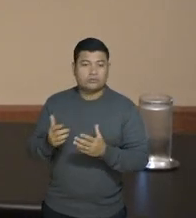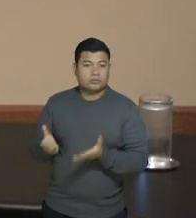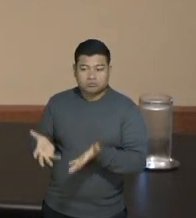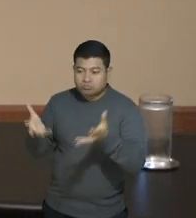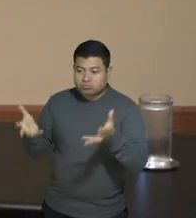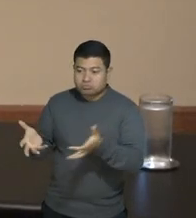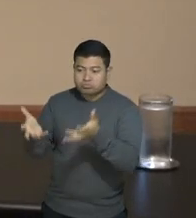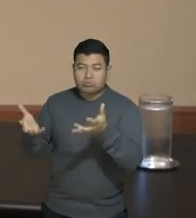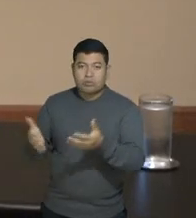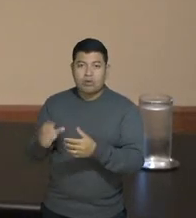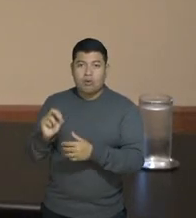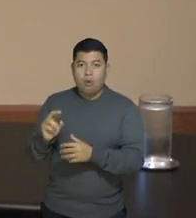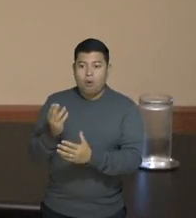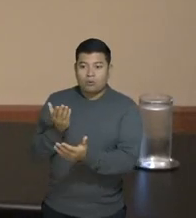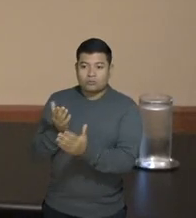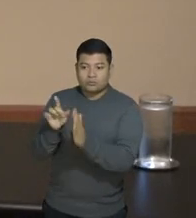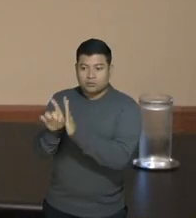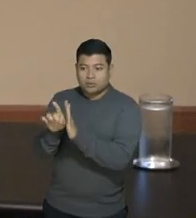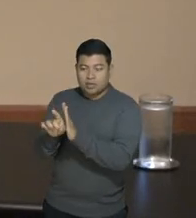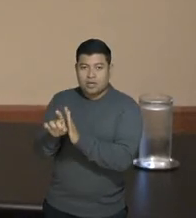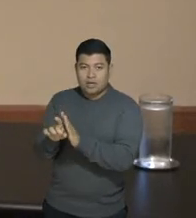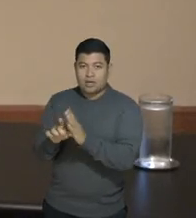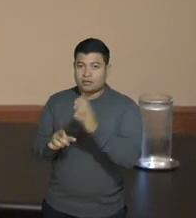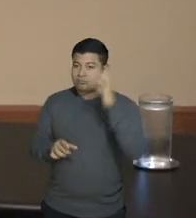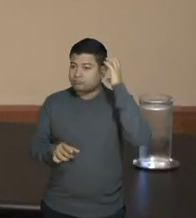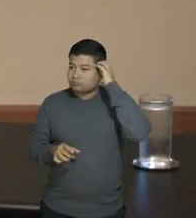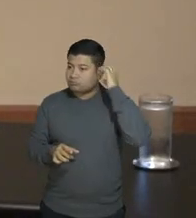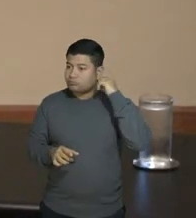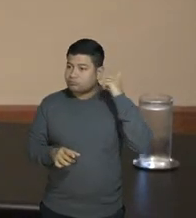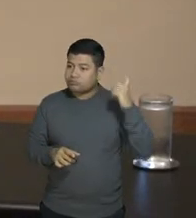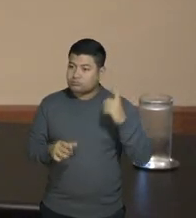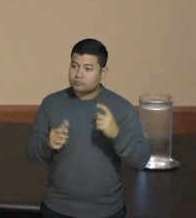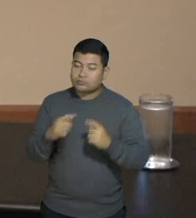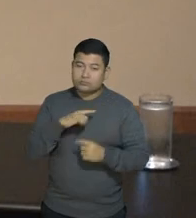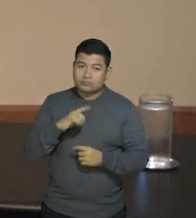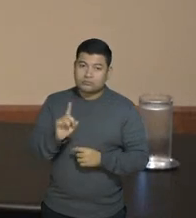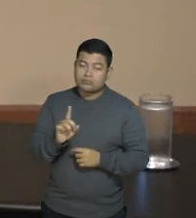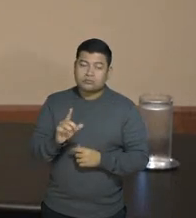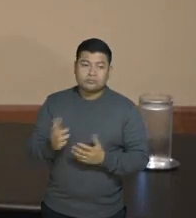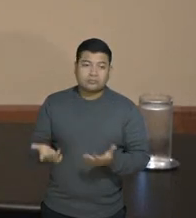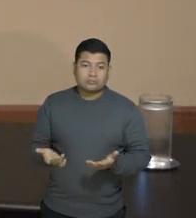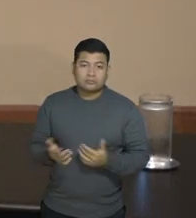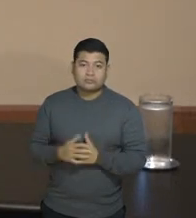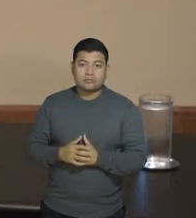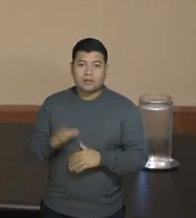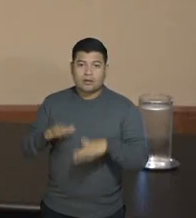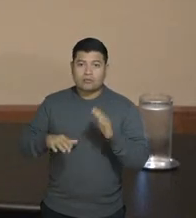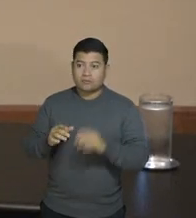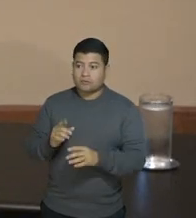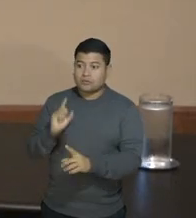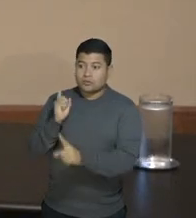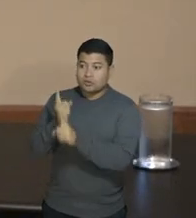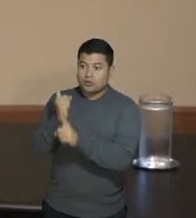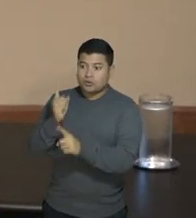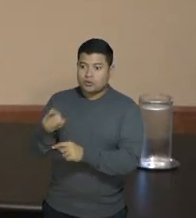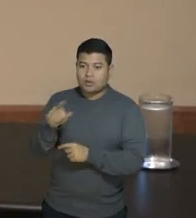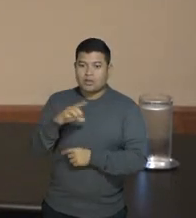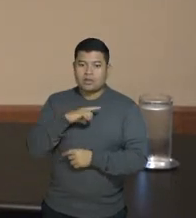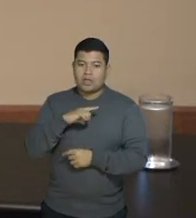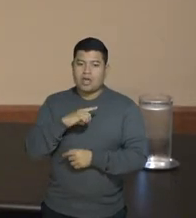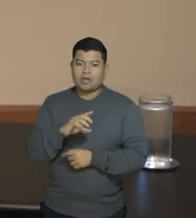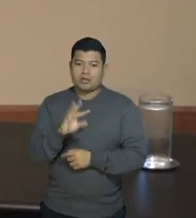nenhum teste de processamento auditivo. E, às vezes, é uma criança que você descobre que tem um TEPAC,